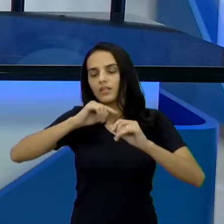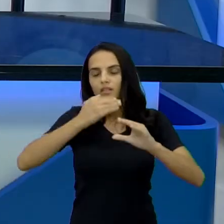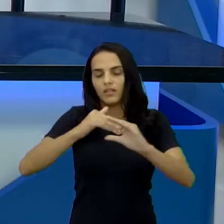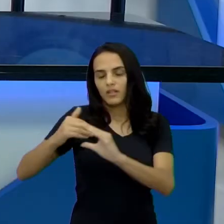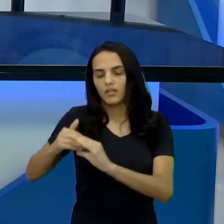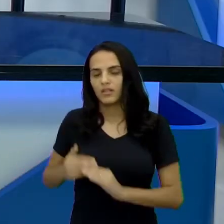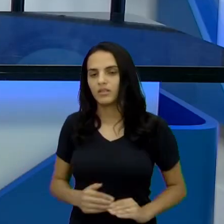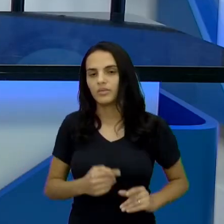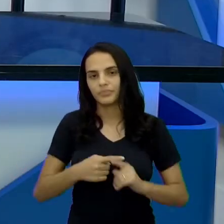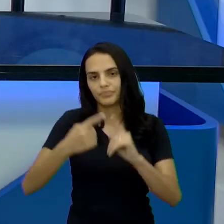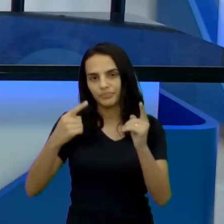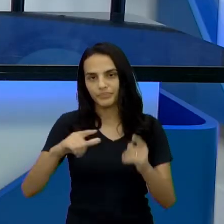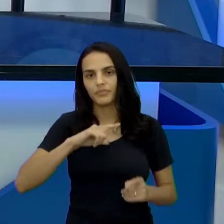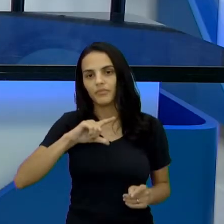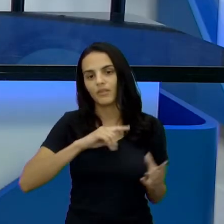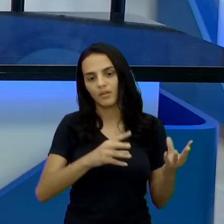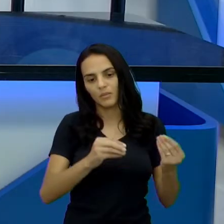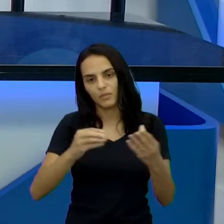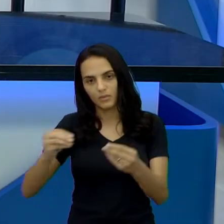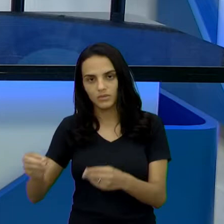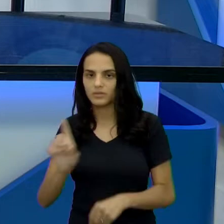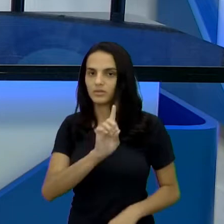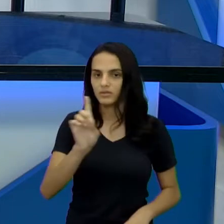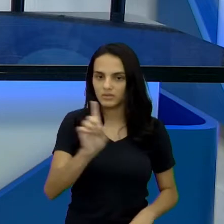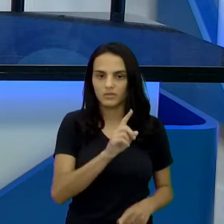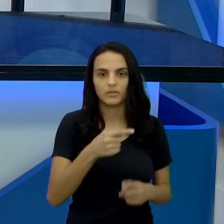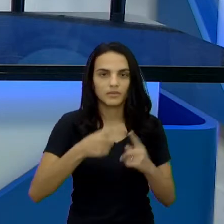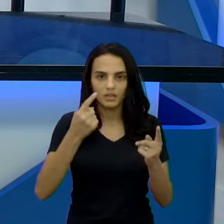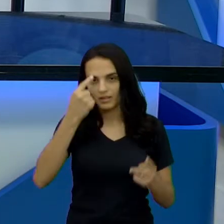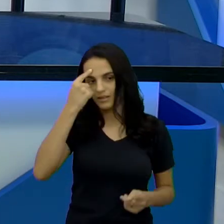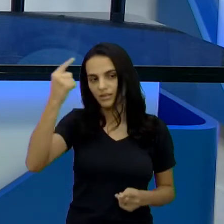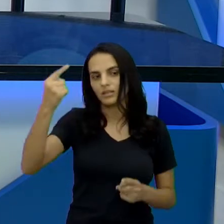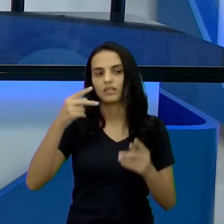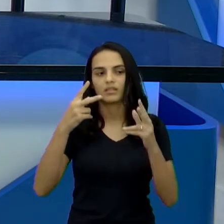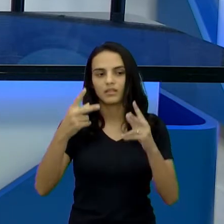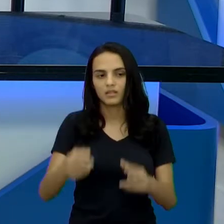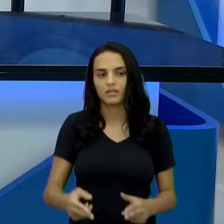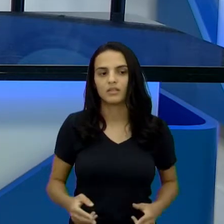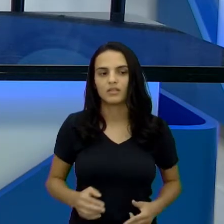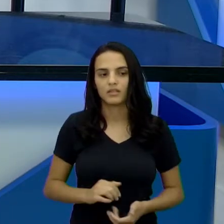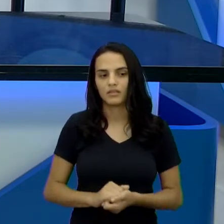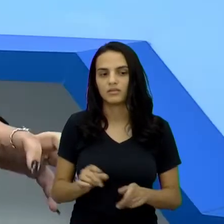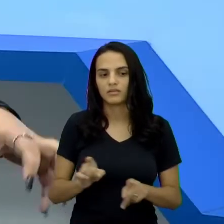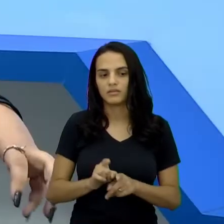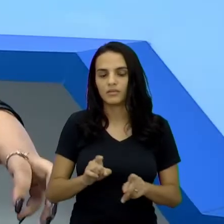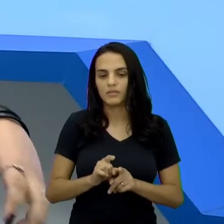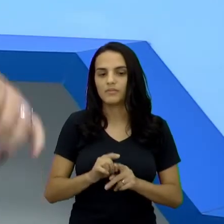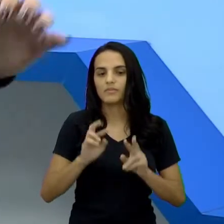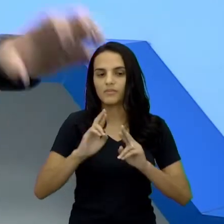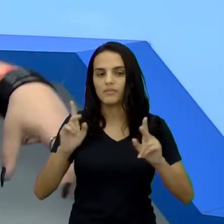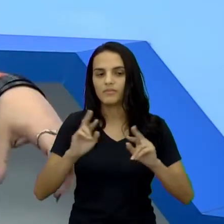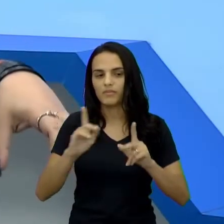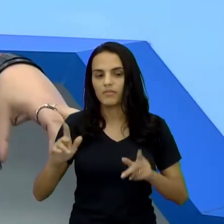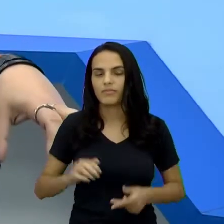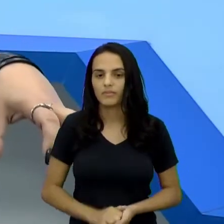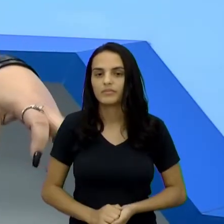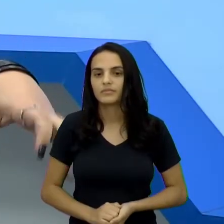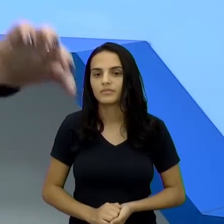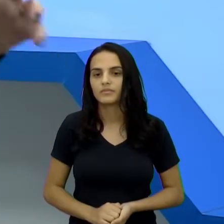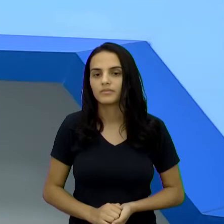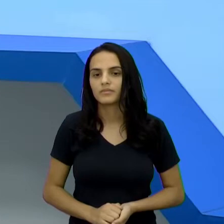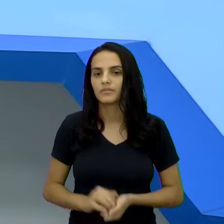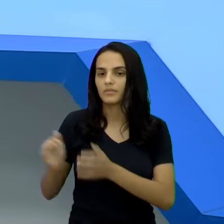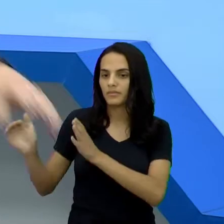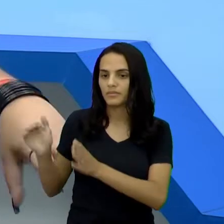Sim. Mas tem muitas coisas que não. E a ideia é justamente mostrar isso. Que como a gente viveu vidas diferentes, a gente nasceu na mesma